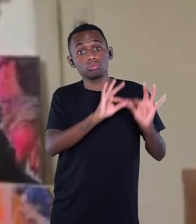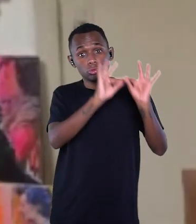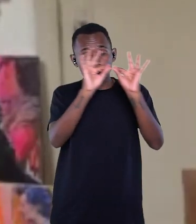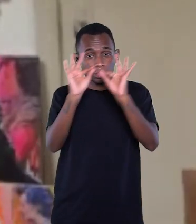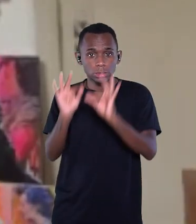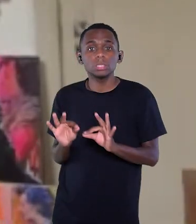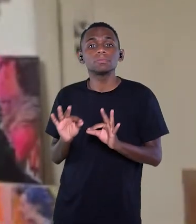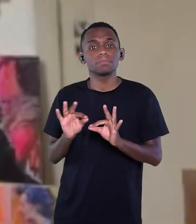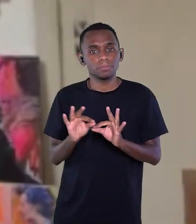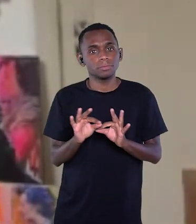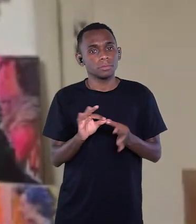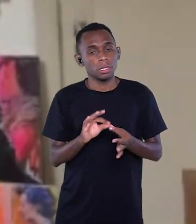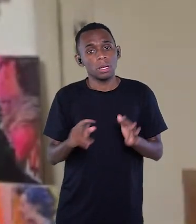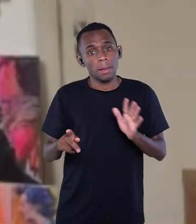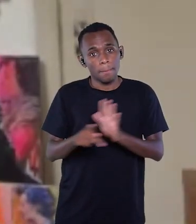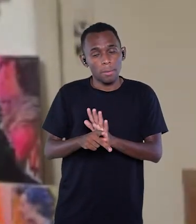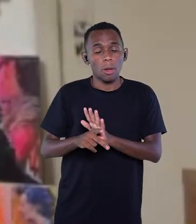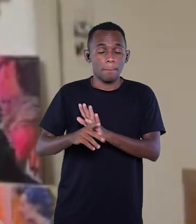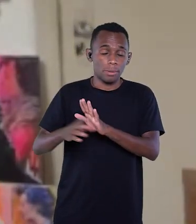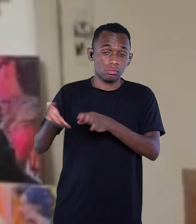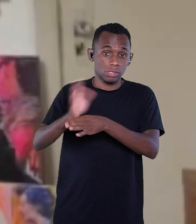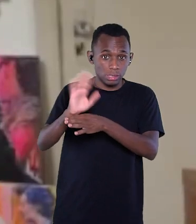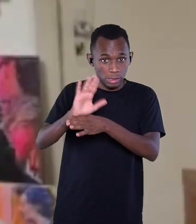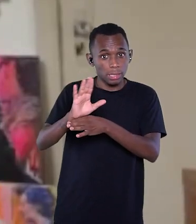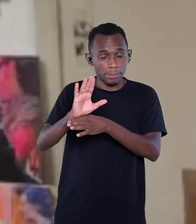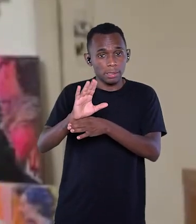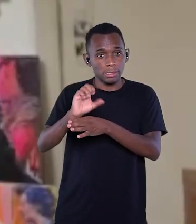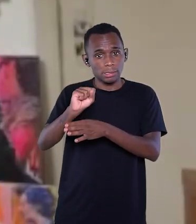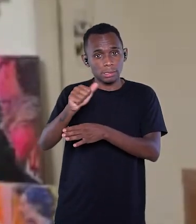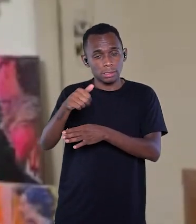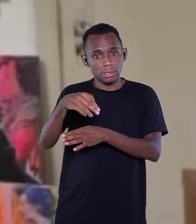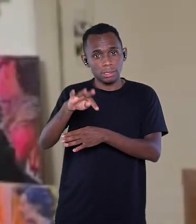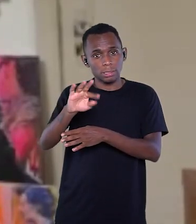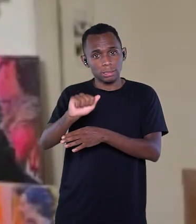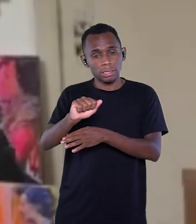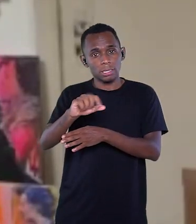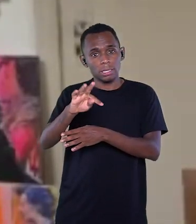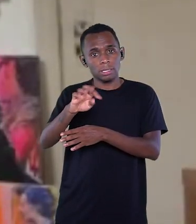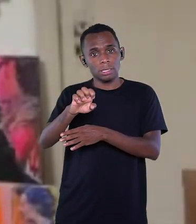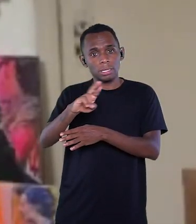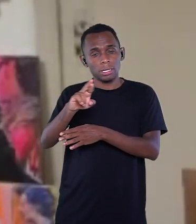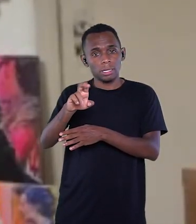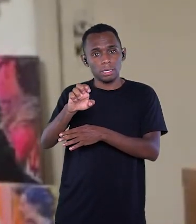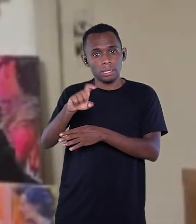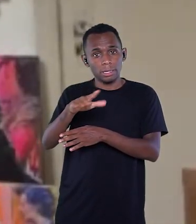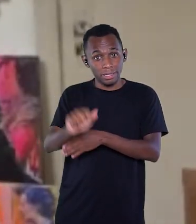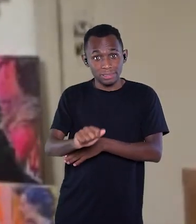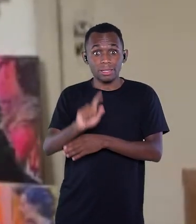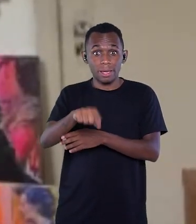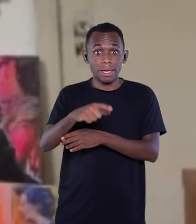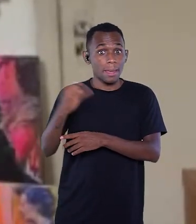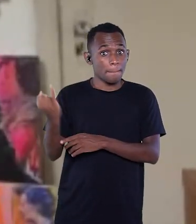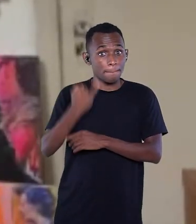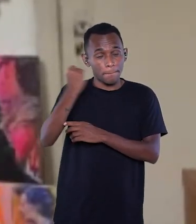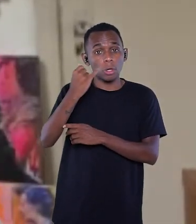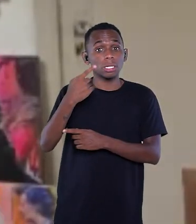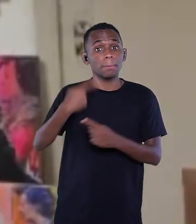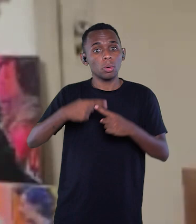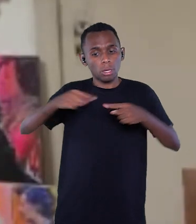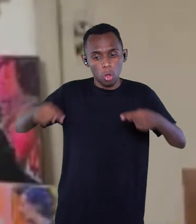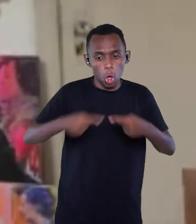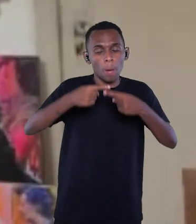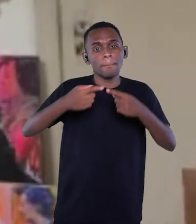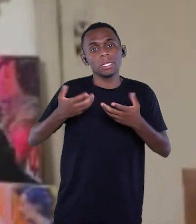isso numa sessão no Cine Santa Teresa, e aí eu falei, não, gente, isso é muito interessante, porque tem um pouco a ver também com o que eu tô